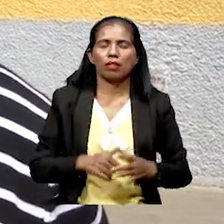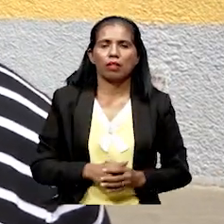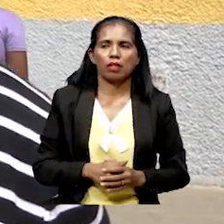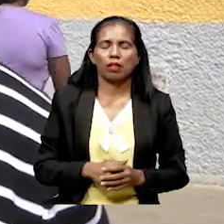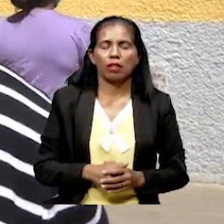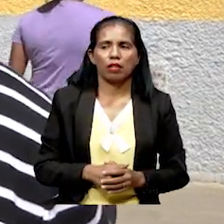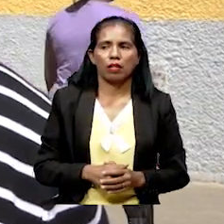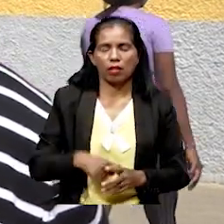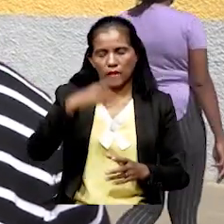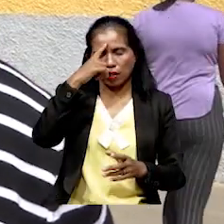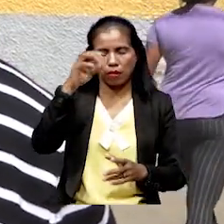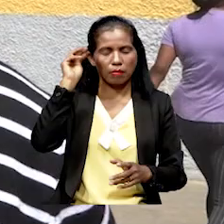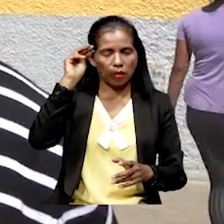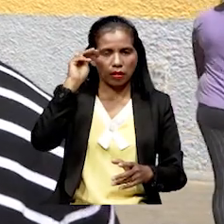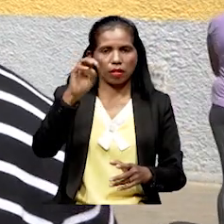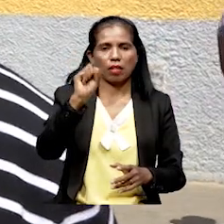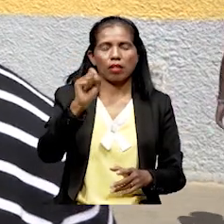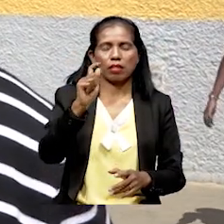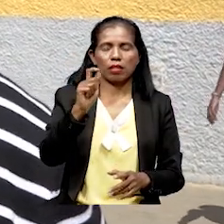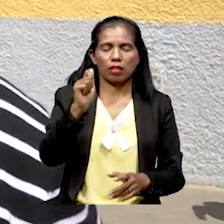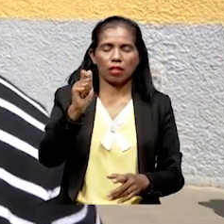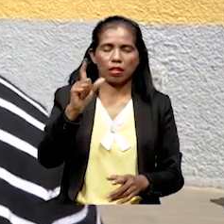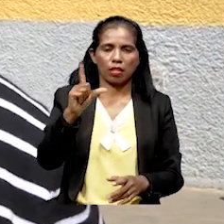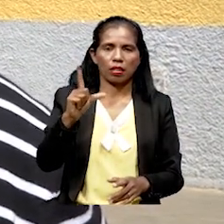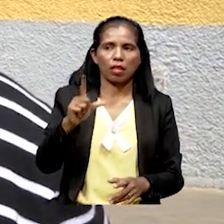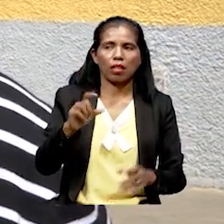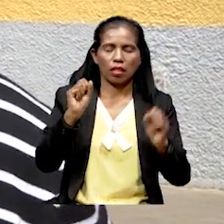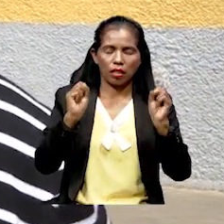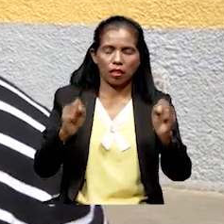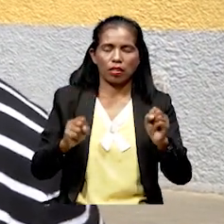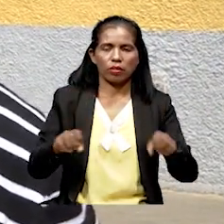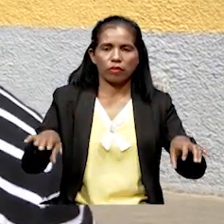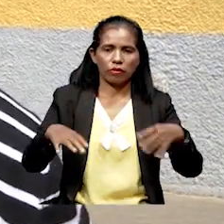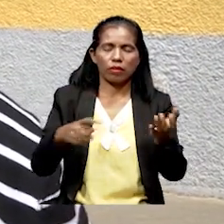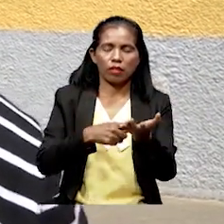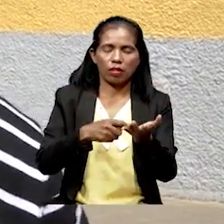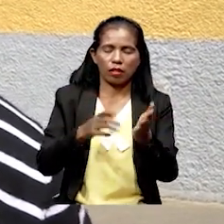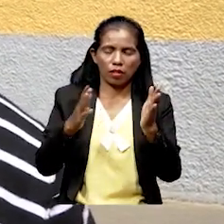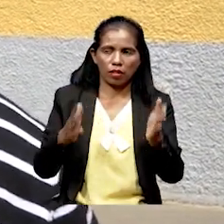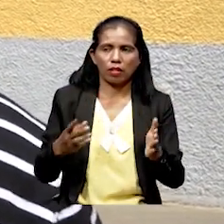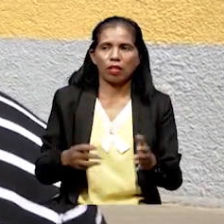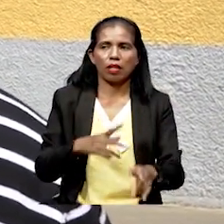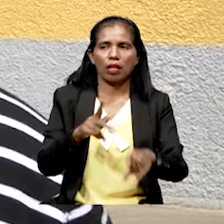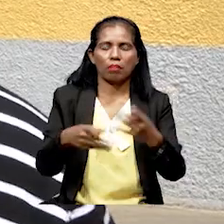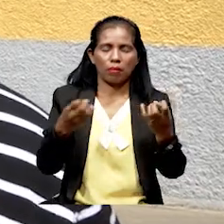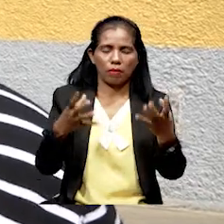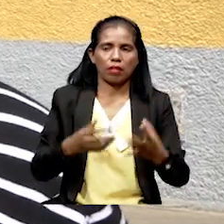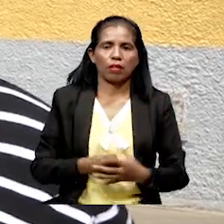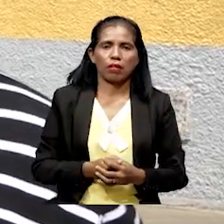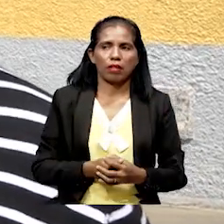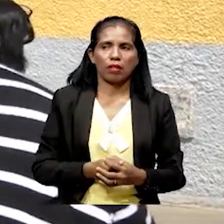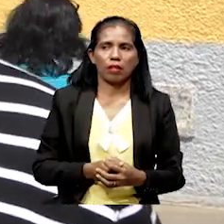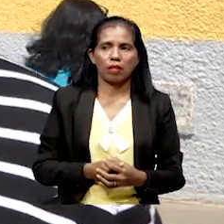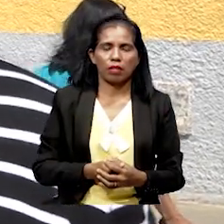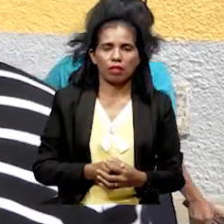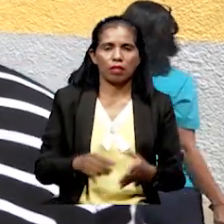tamba Ministerio Estatal rasi ke haru ka oficiais teknik ser ne ita ba centro sen ema barak liu fale oficiais